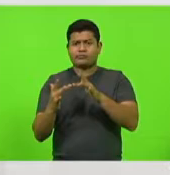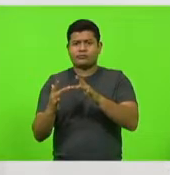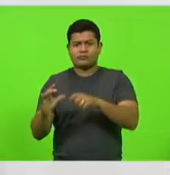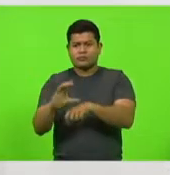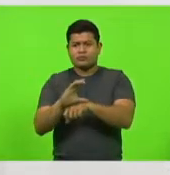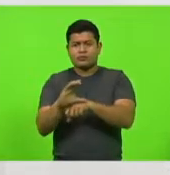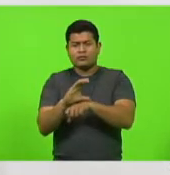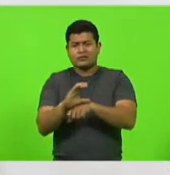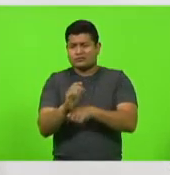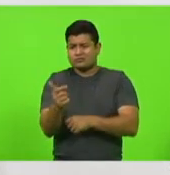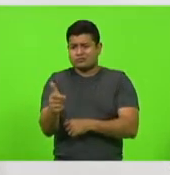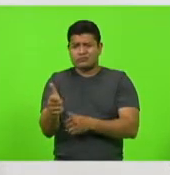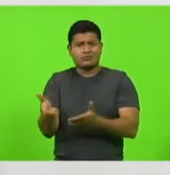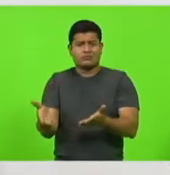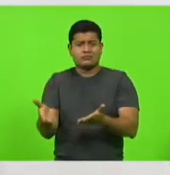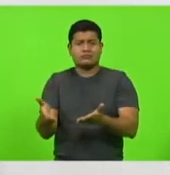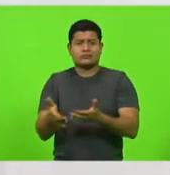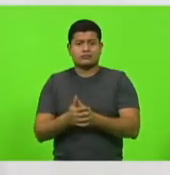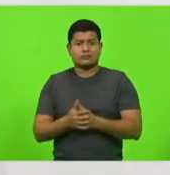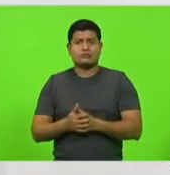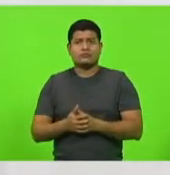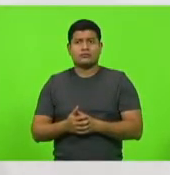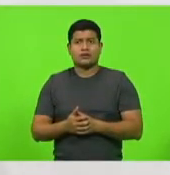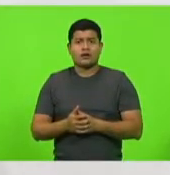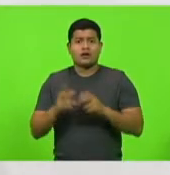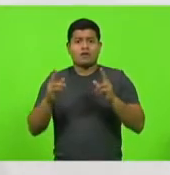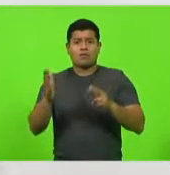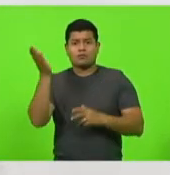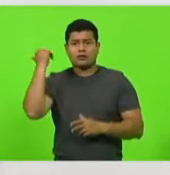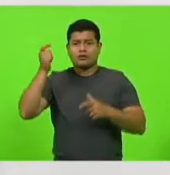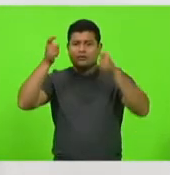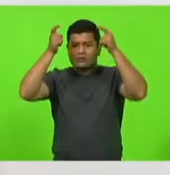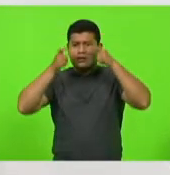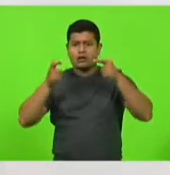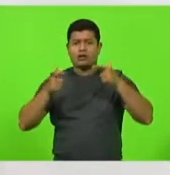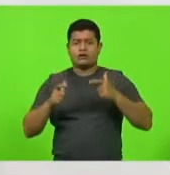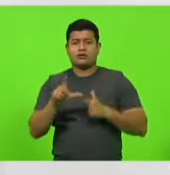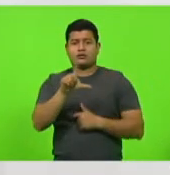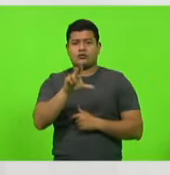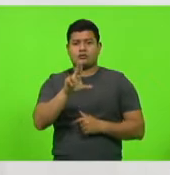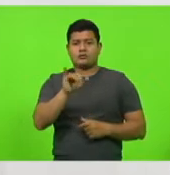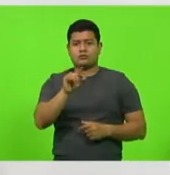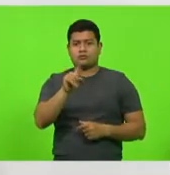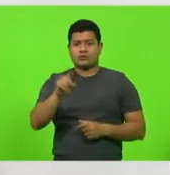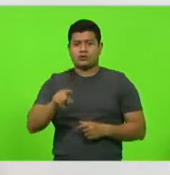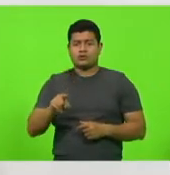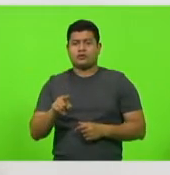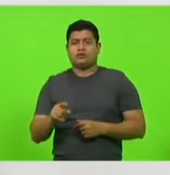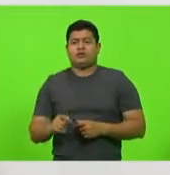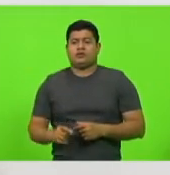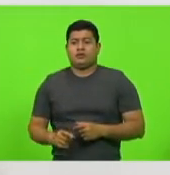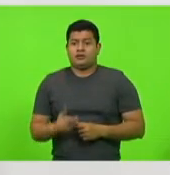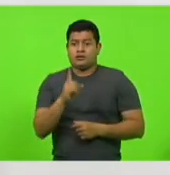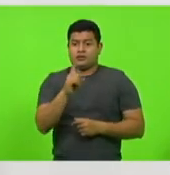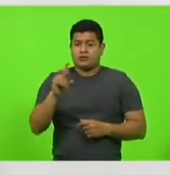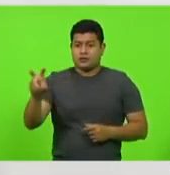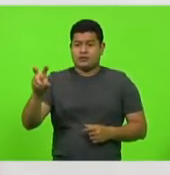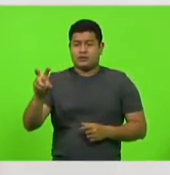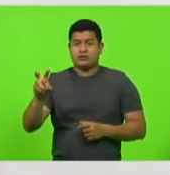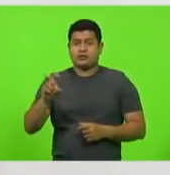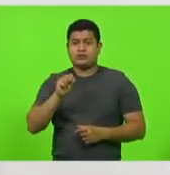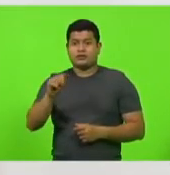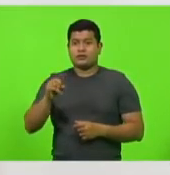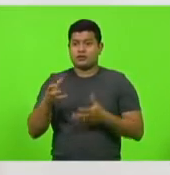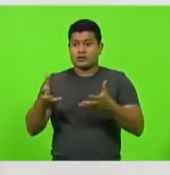um, como o rei Luís XV. E se ele quer, os 9 colegas, no momento estava faltando um,